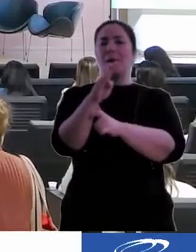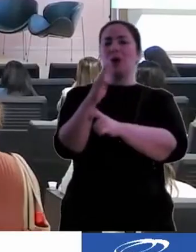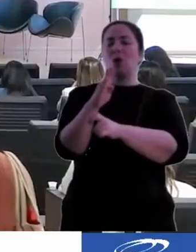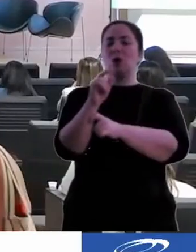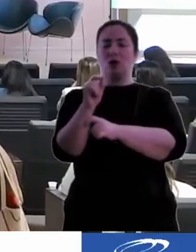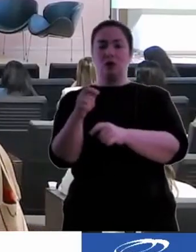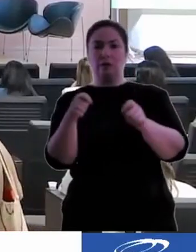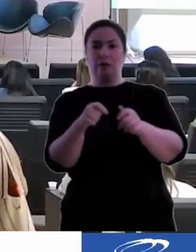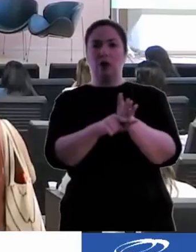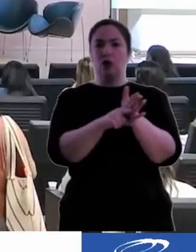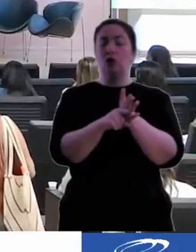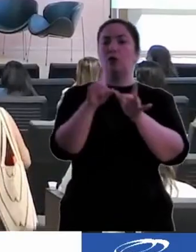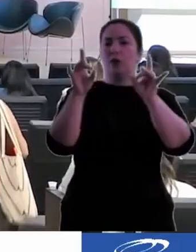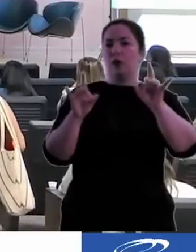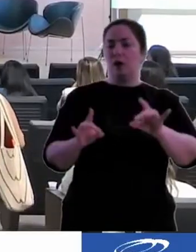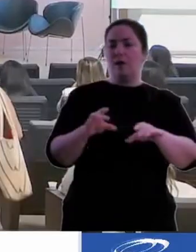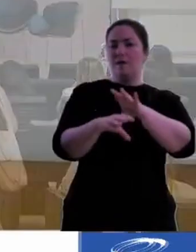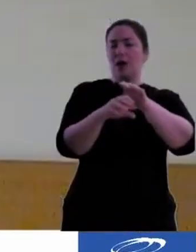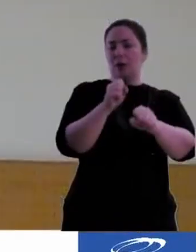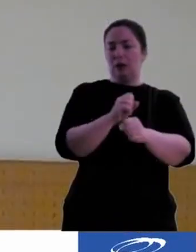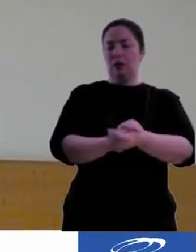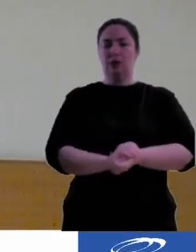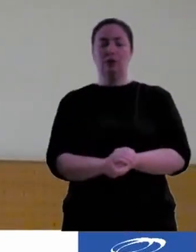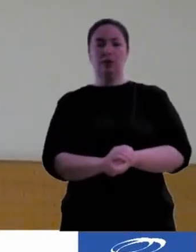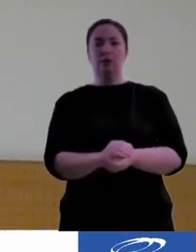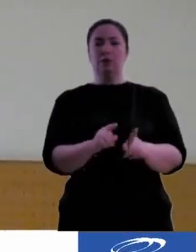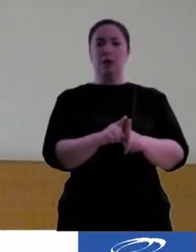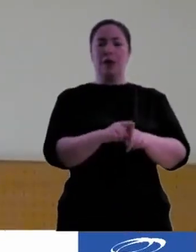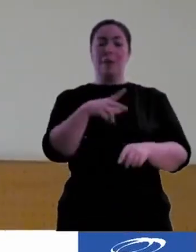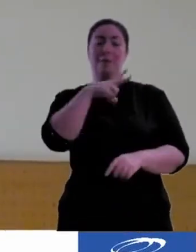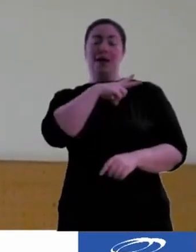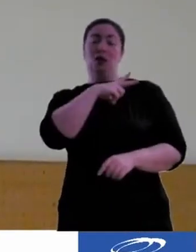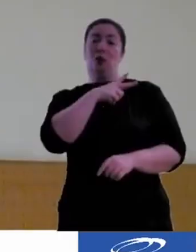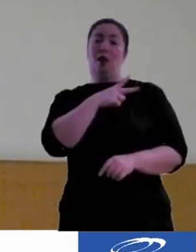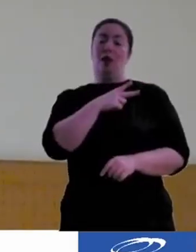Elizabeth Robert Allen de Medicina Individualizada,